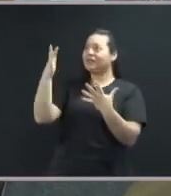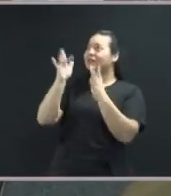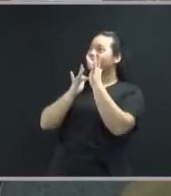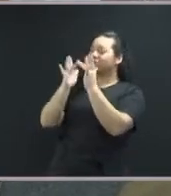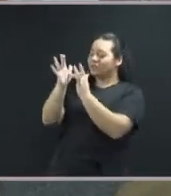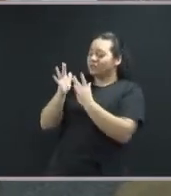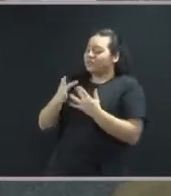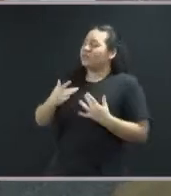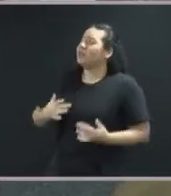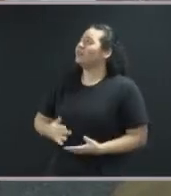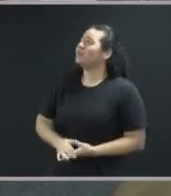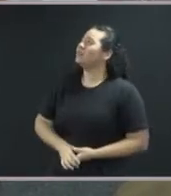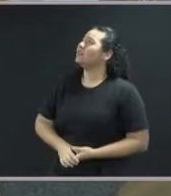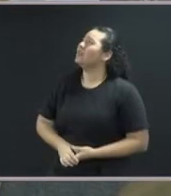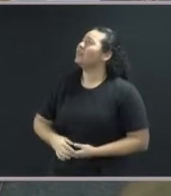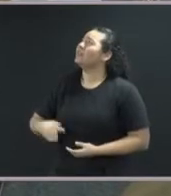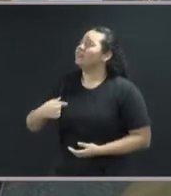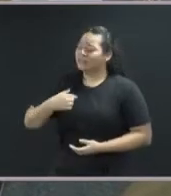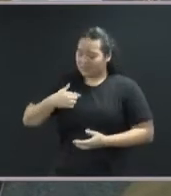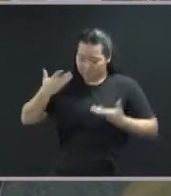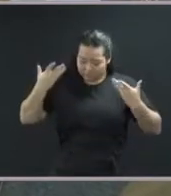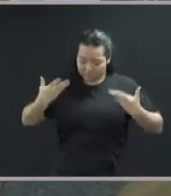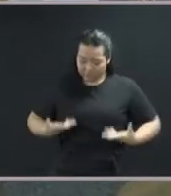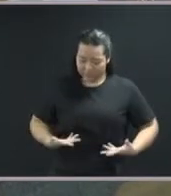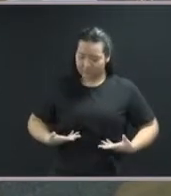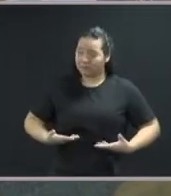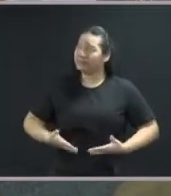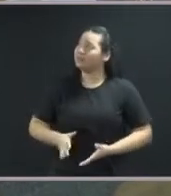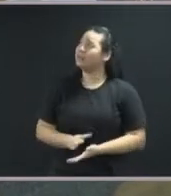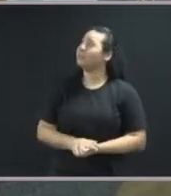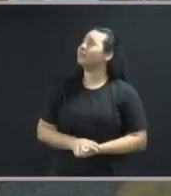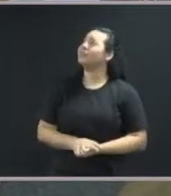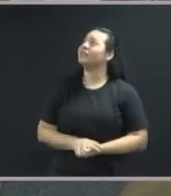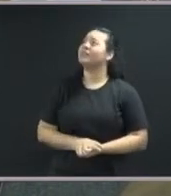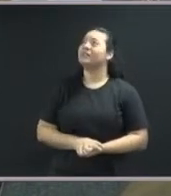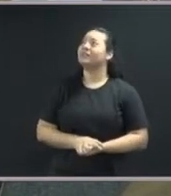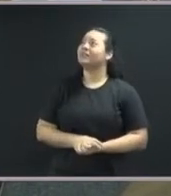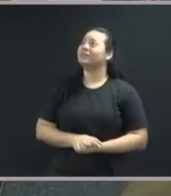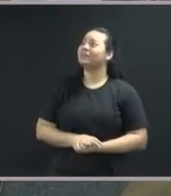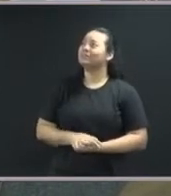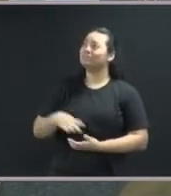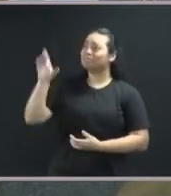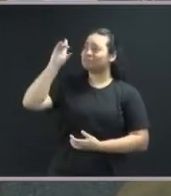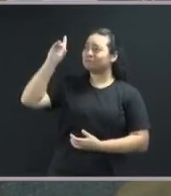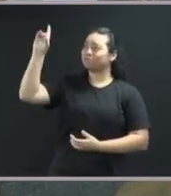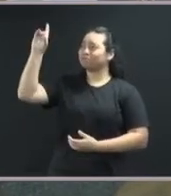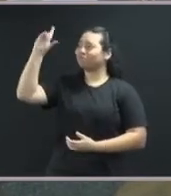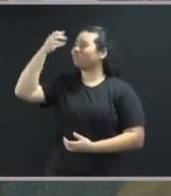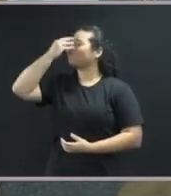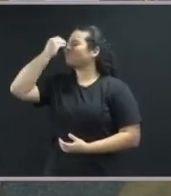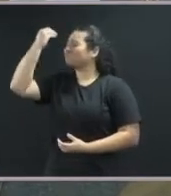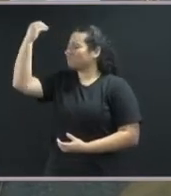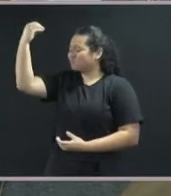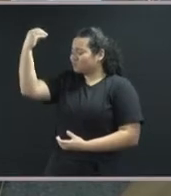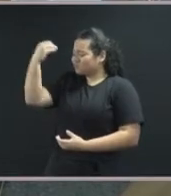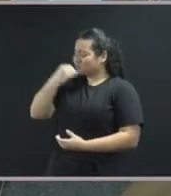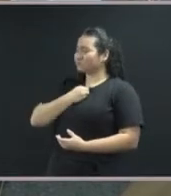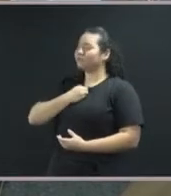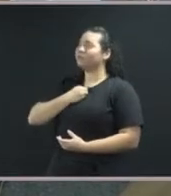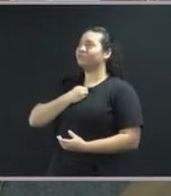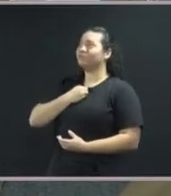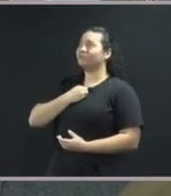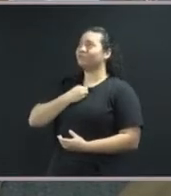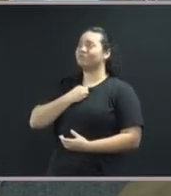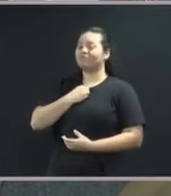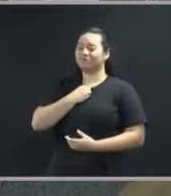E ele sentiu sede. Ao invés de dar água, deram para ele vinagre.